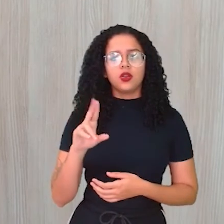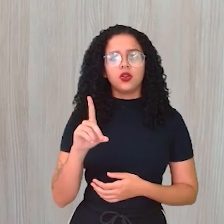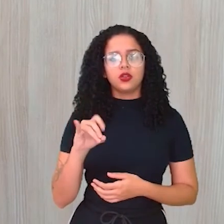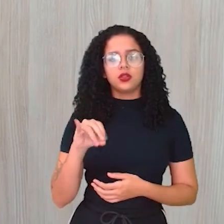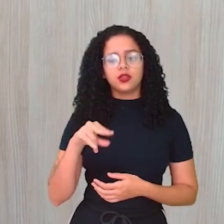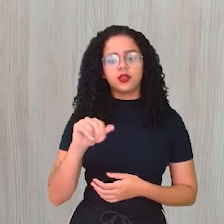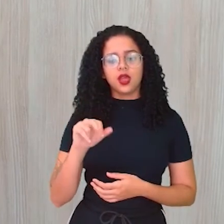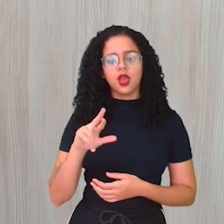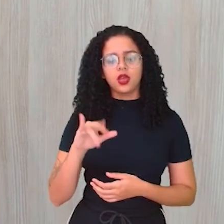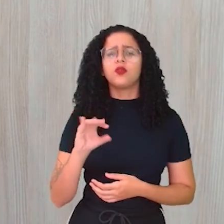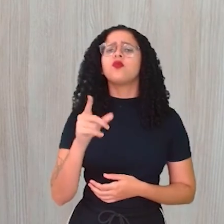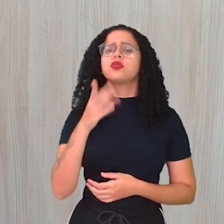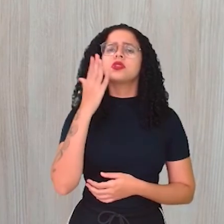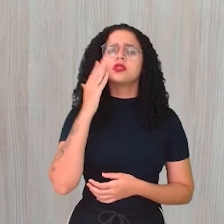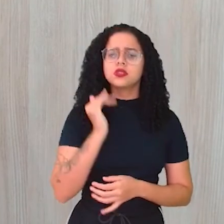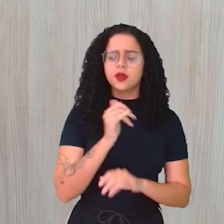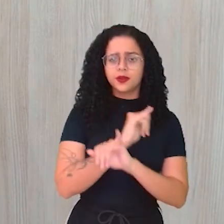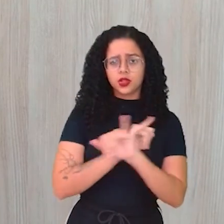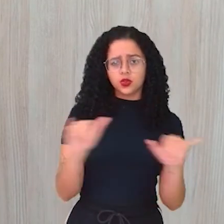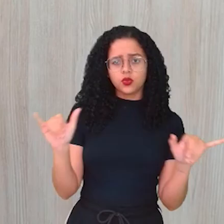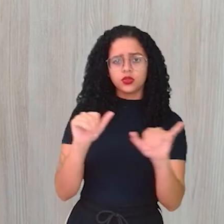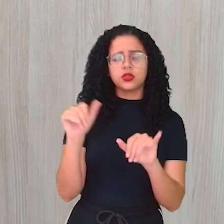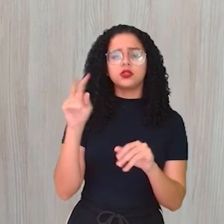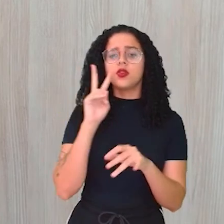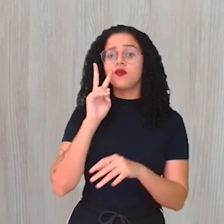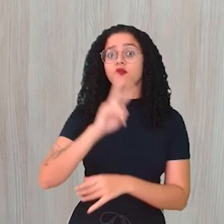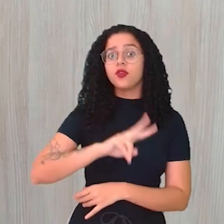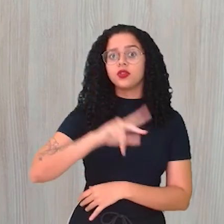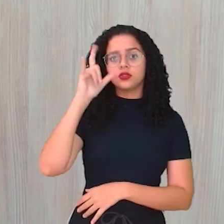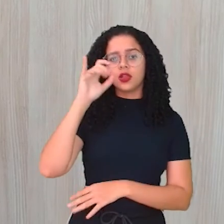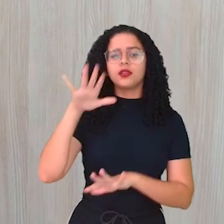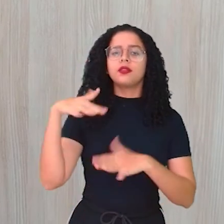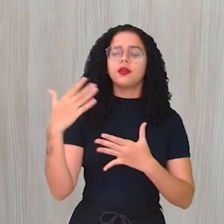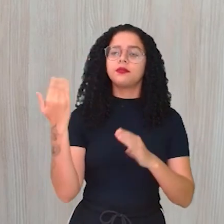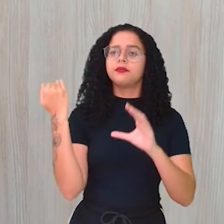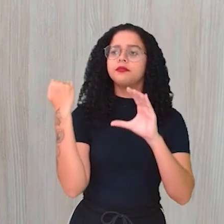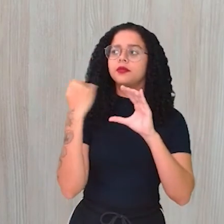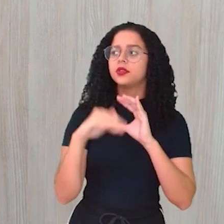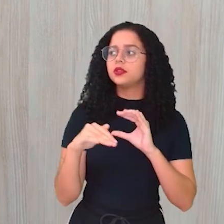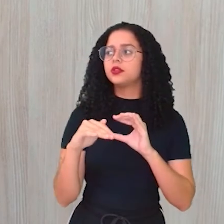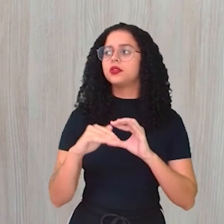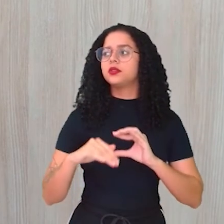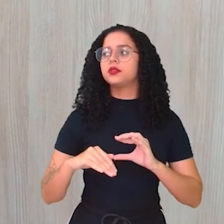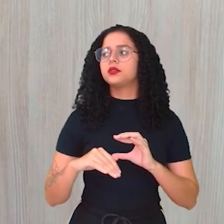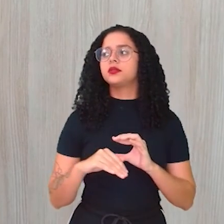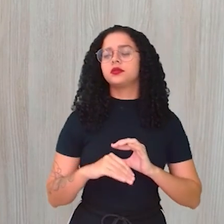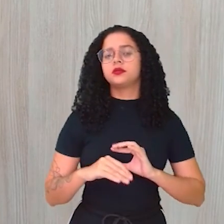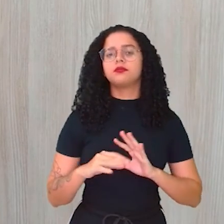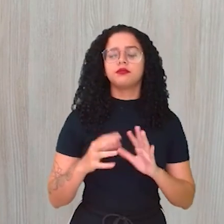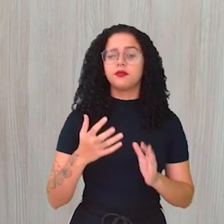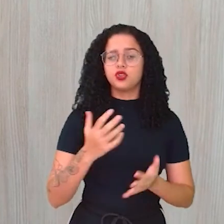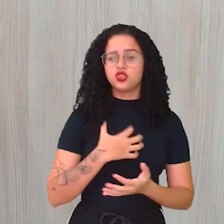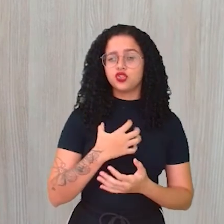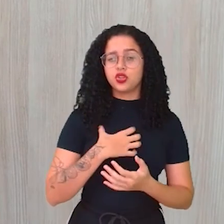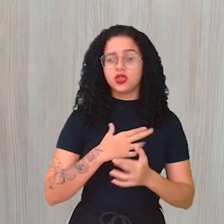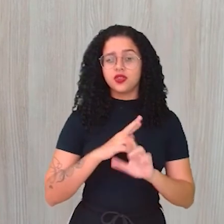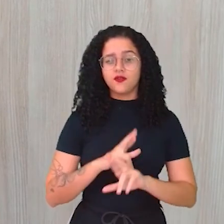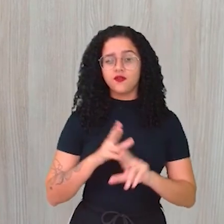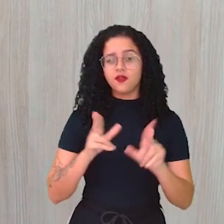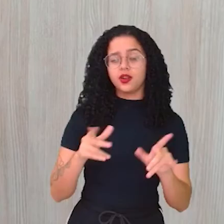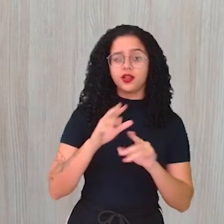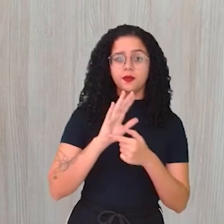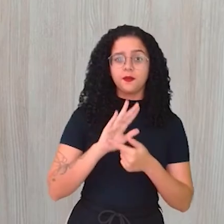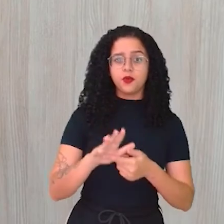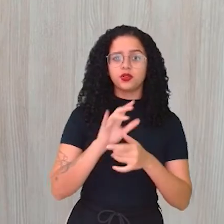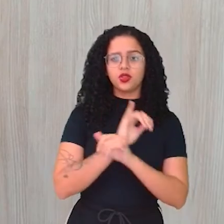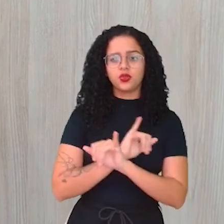fica sabendo das notícias, né? Então é importante, manda lá. A gente está deixando bem livre, mas a gente quer ver maneiras diferentes de trazer uma notícia,